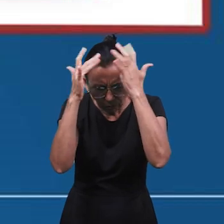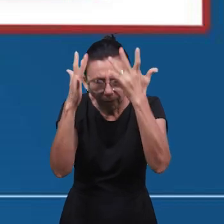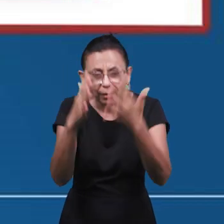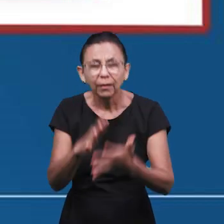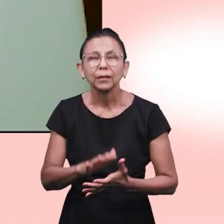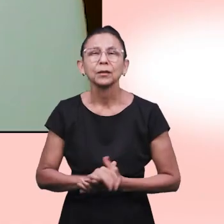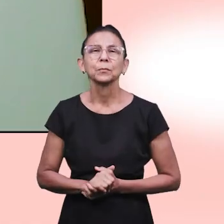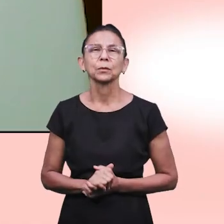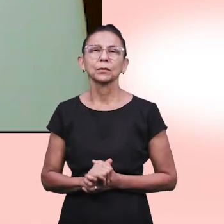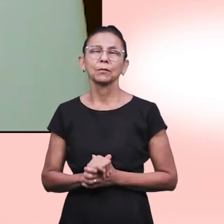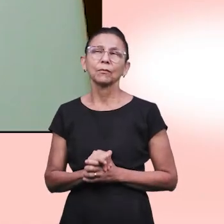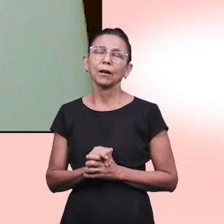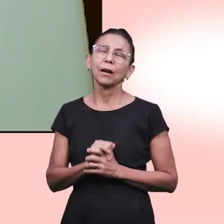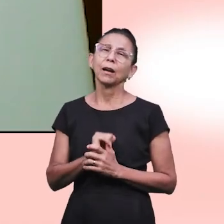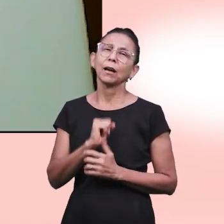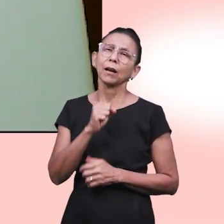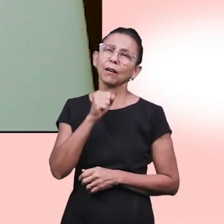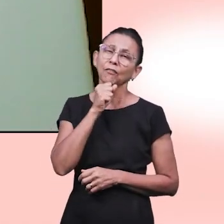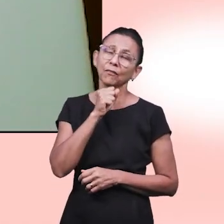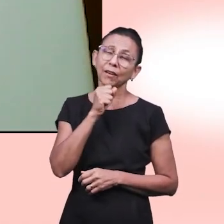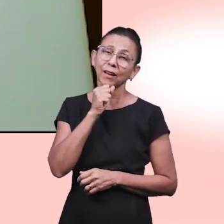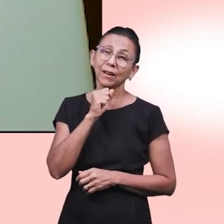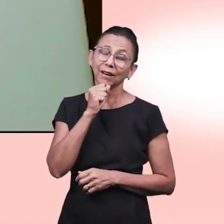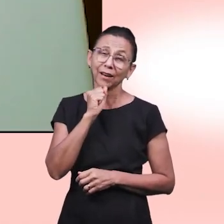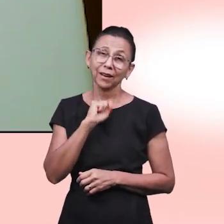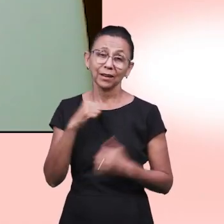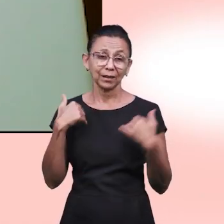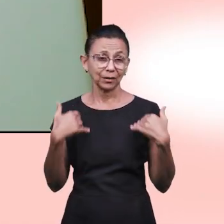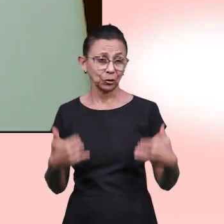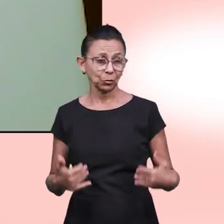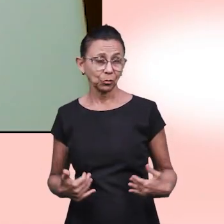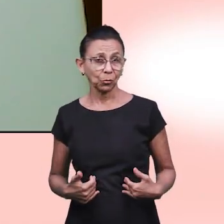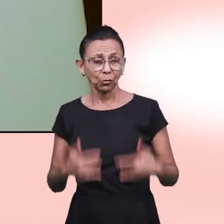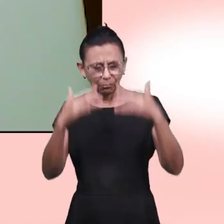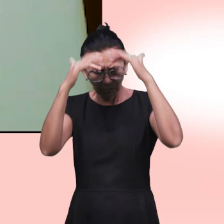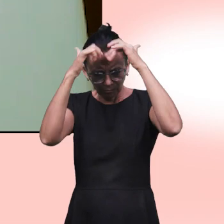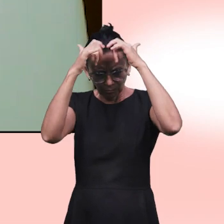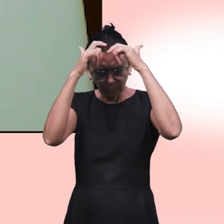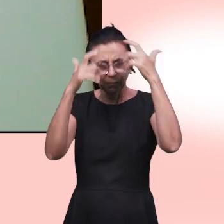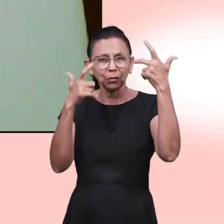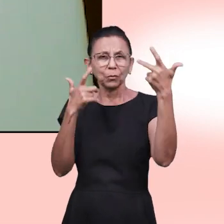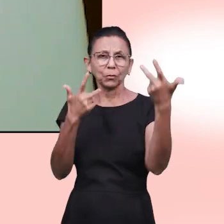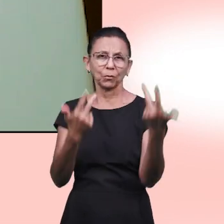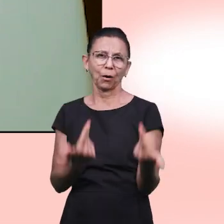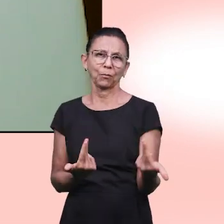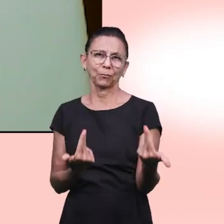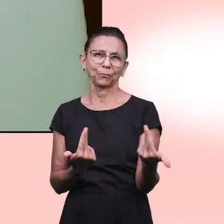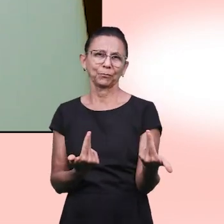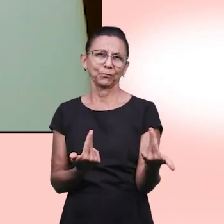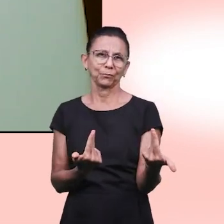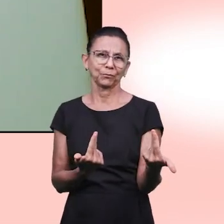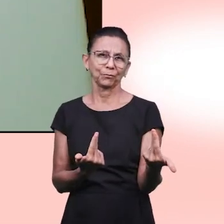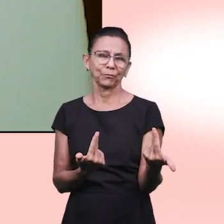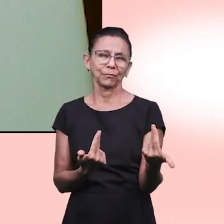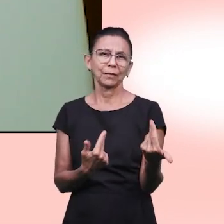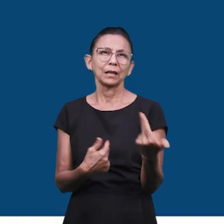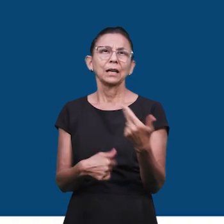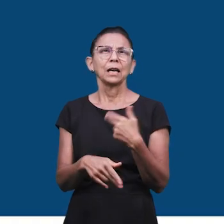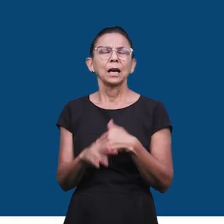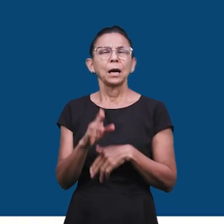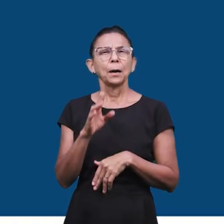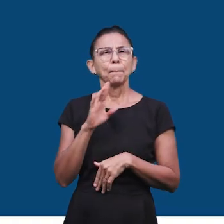tempo. Assim como o nosso corpo envelhece, o nosso cérebro também envelhece. Nós sabemos que o nosso cérebro é